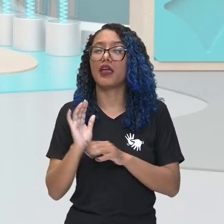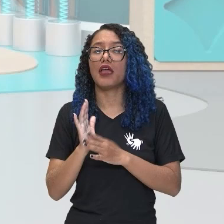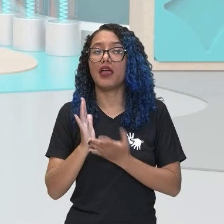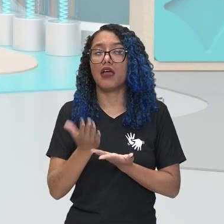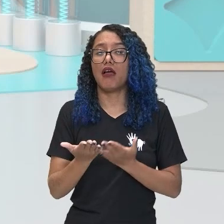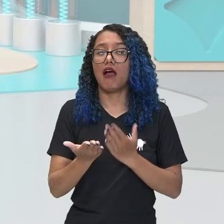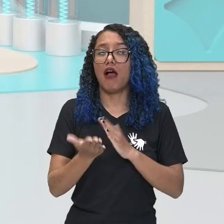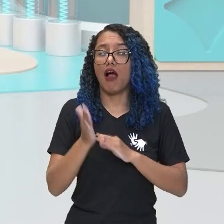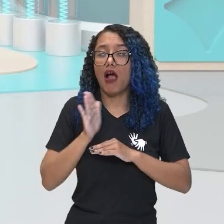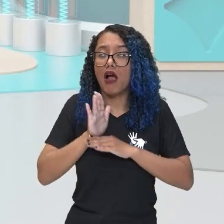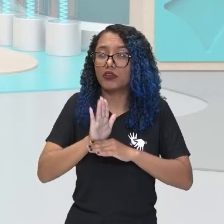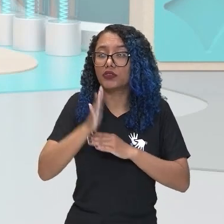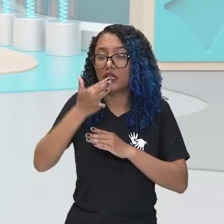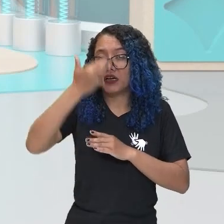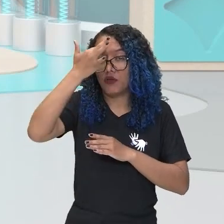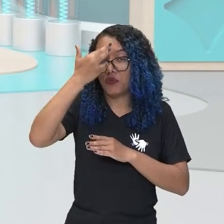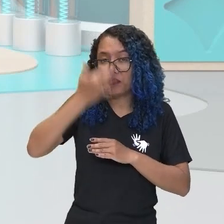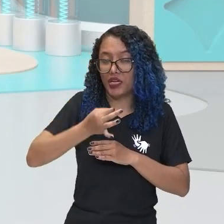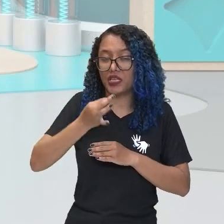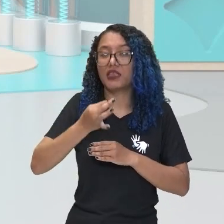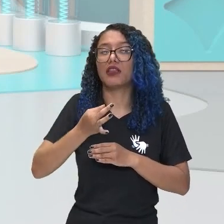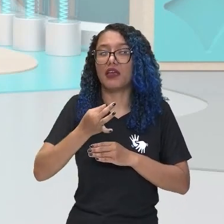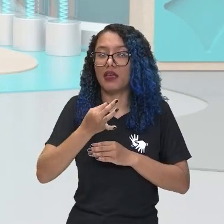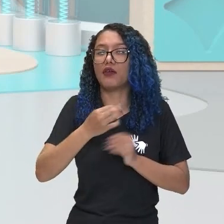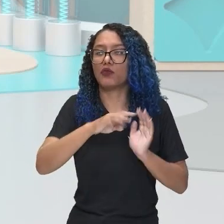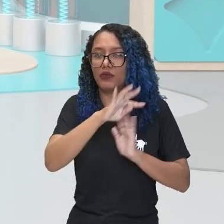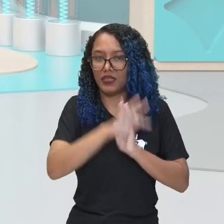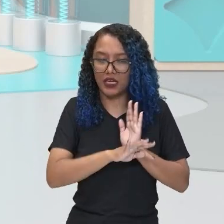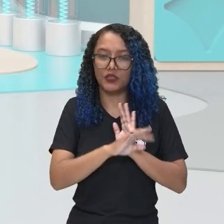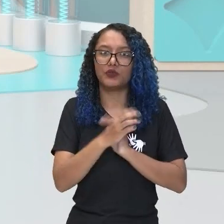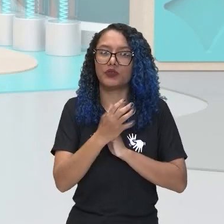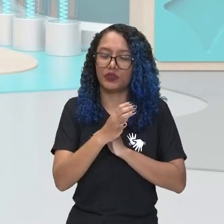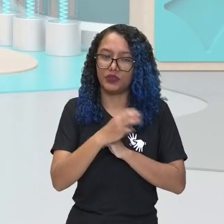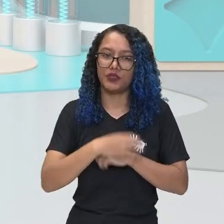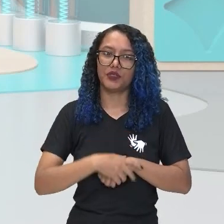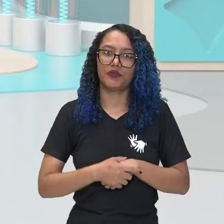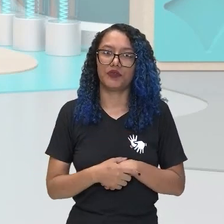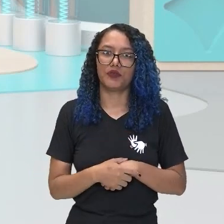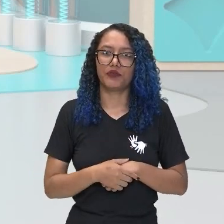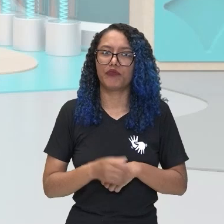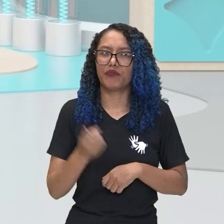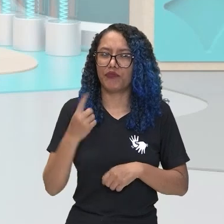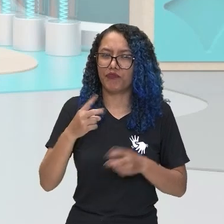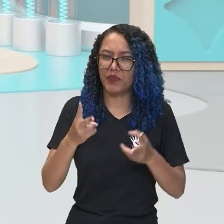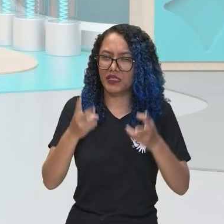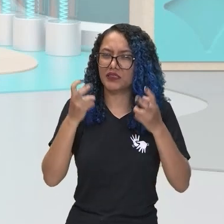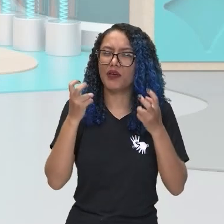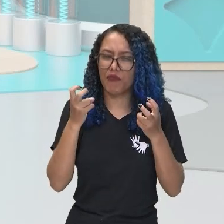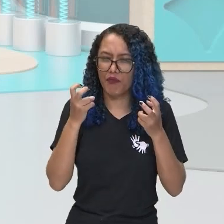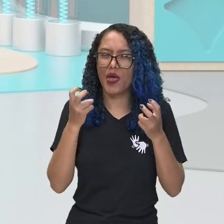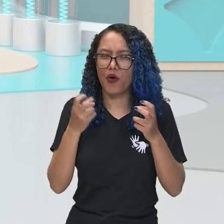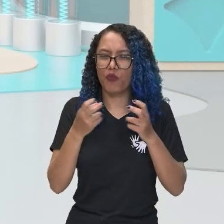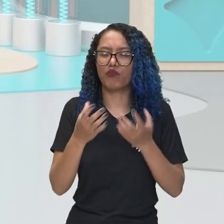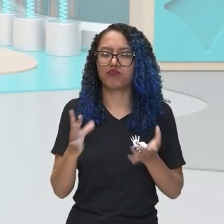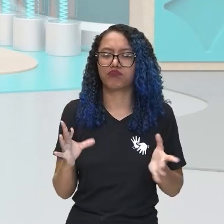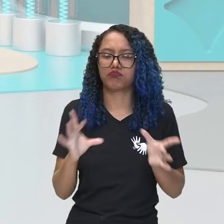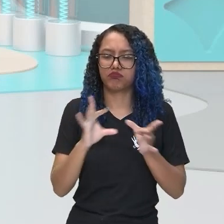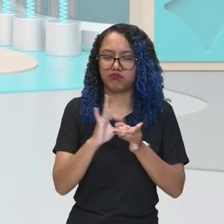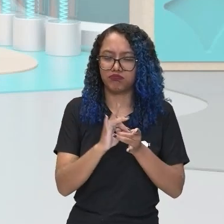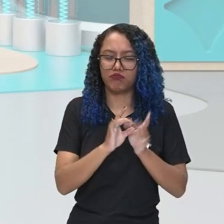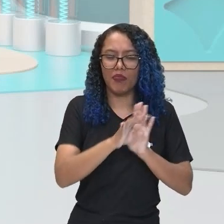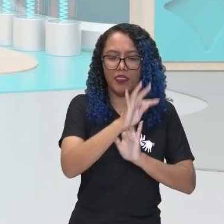do texto científico. Notaram aí essa parceria entre a imagem e o texto? Muito bem, interessante, não é? É